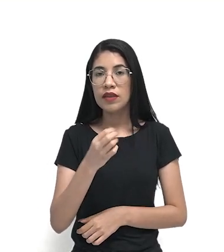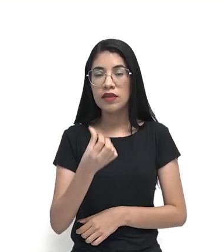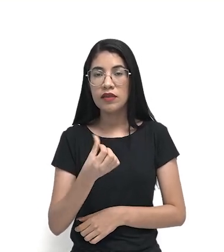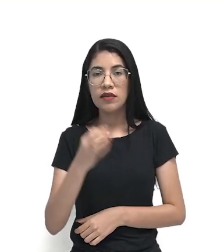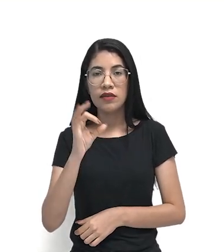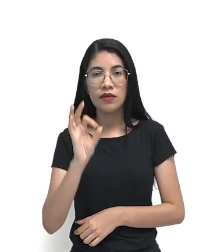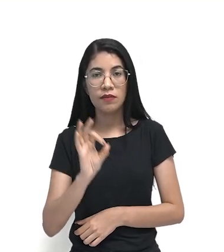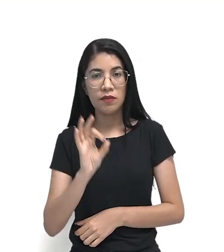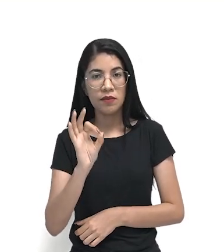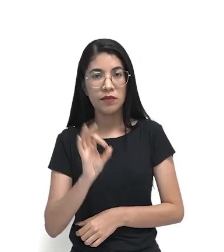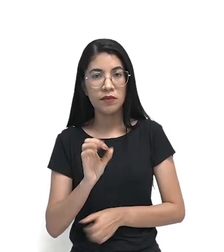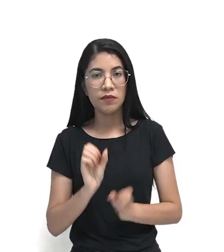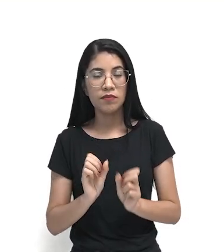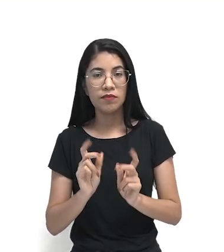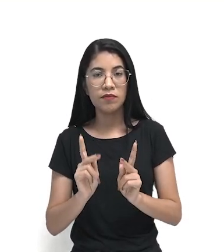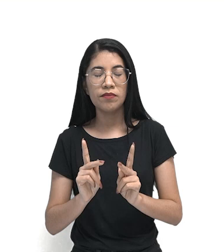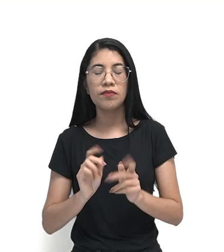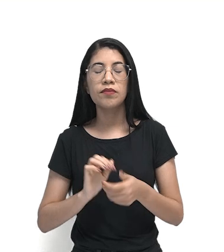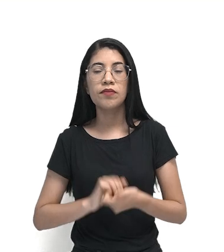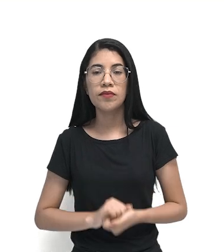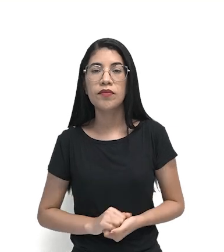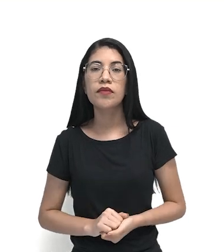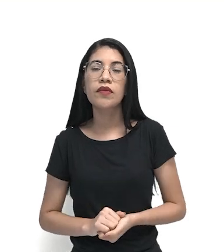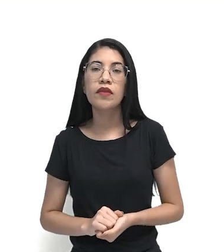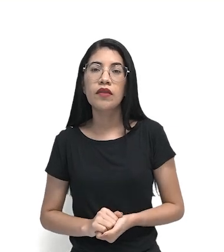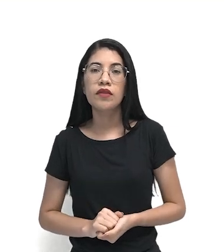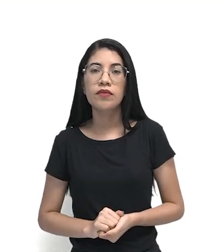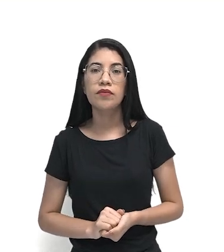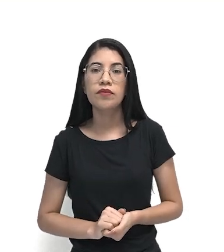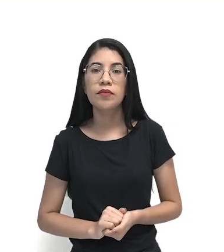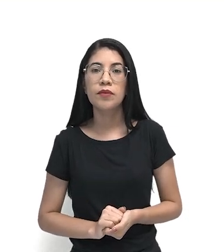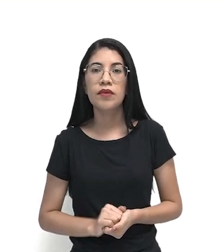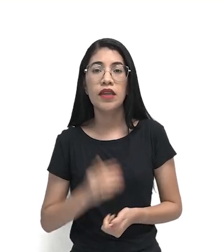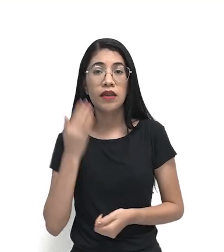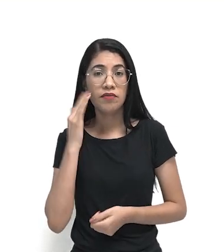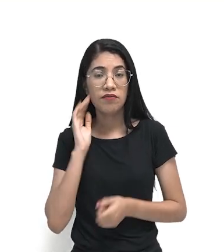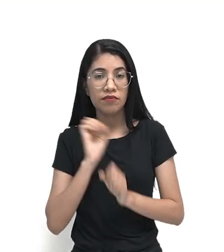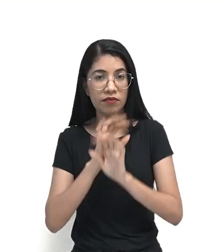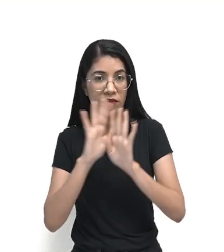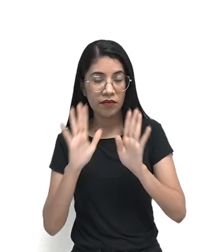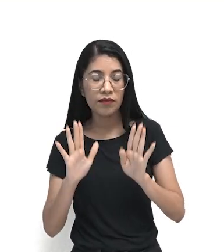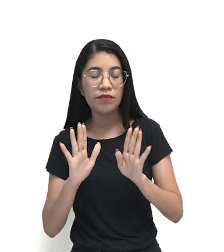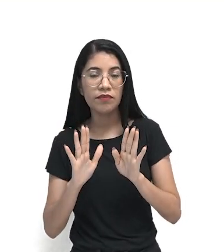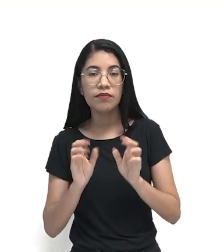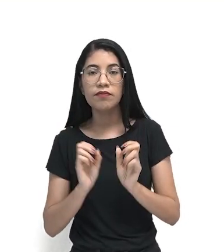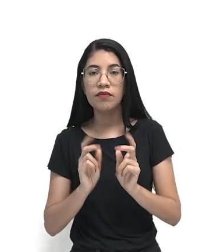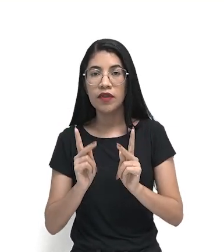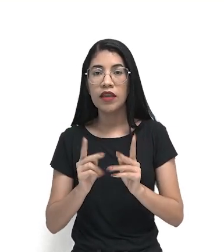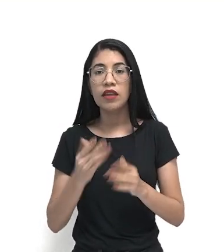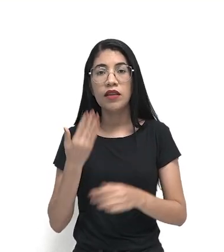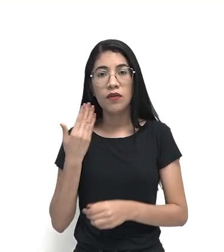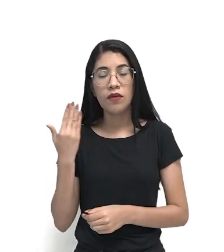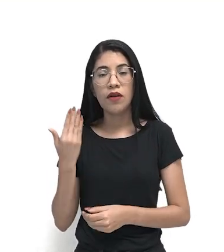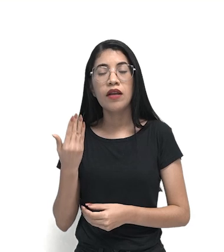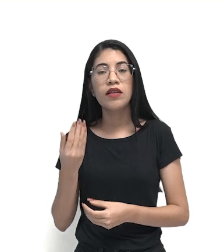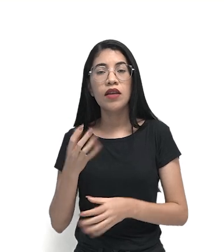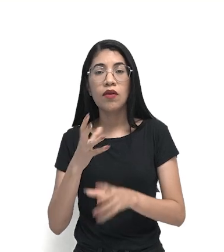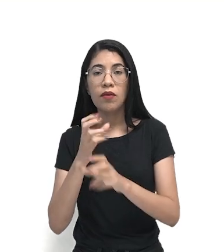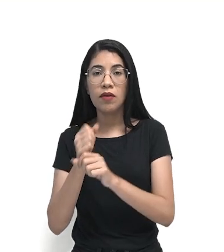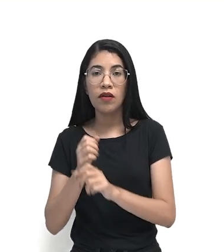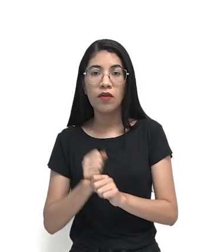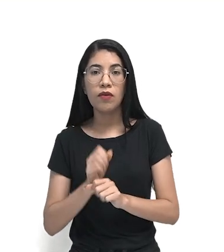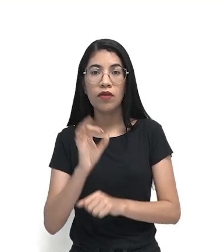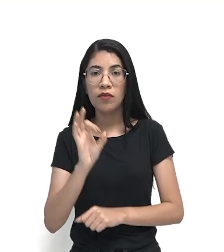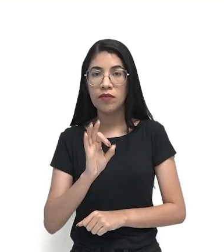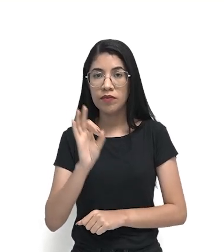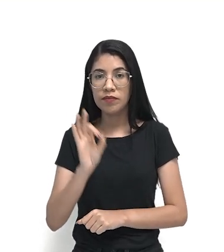56%. Tá certo? Ok? Tudo bem até aí? Então, é assim que eu calculo a